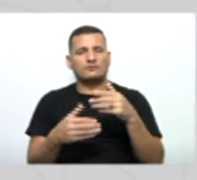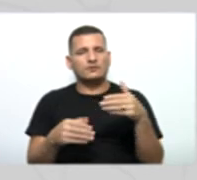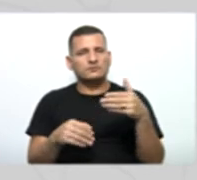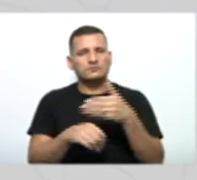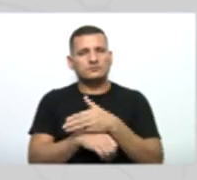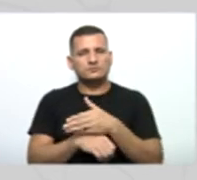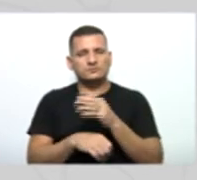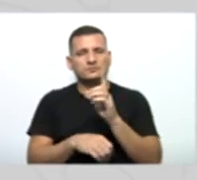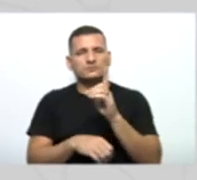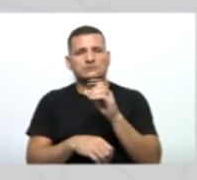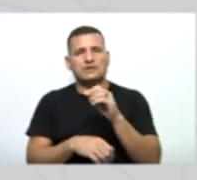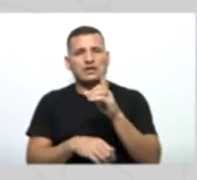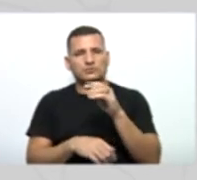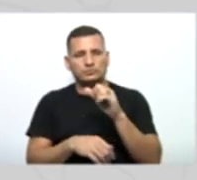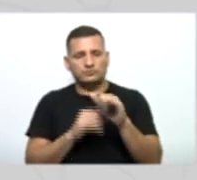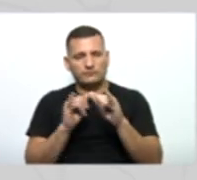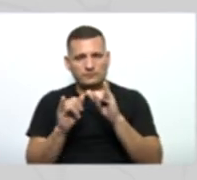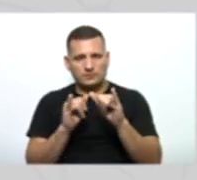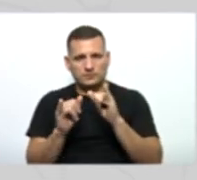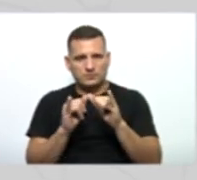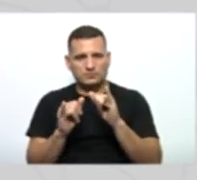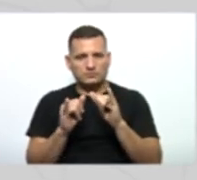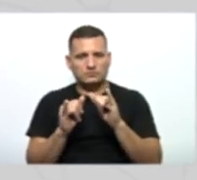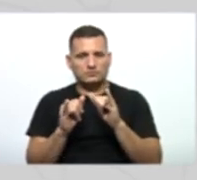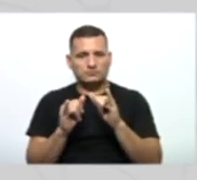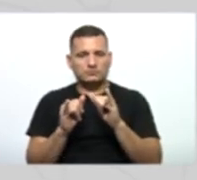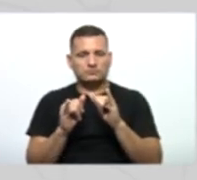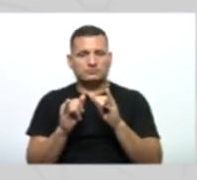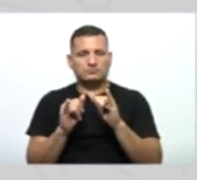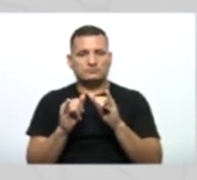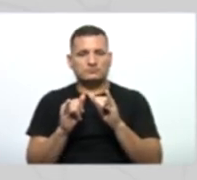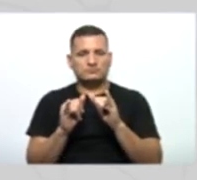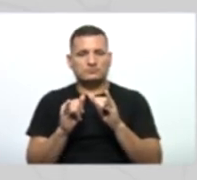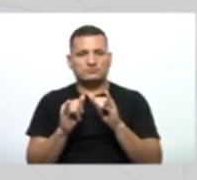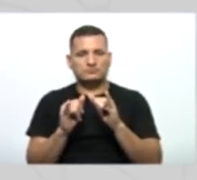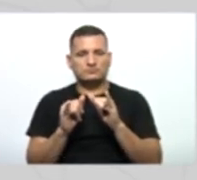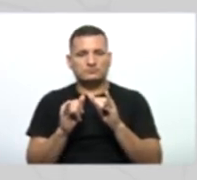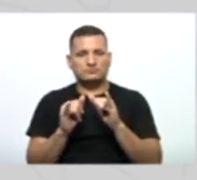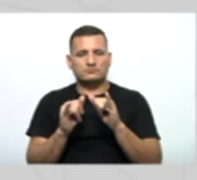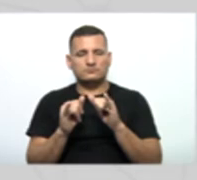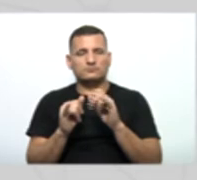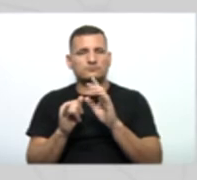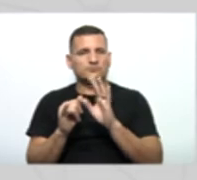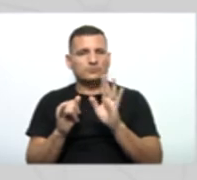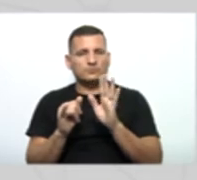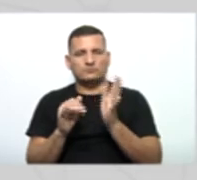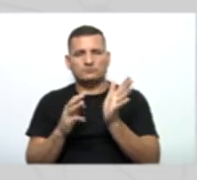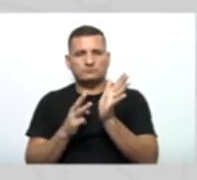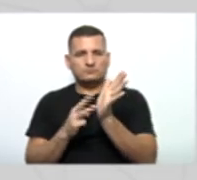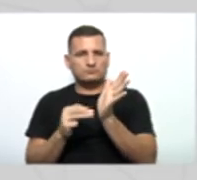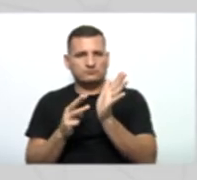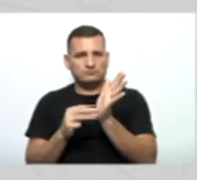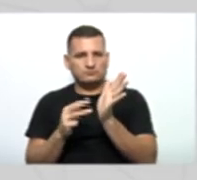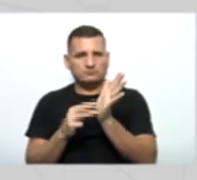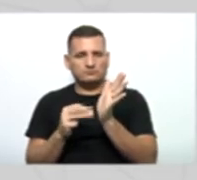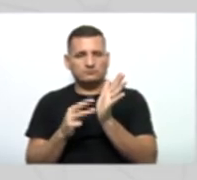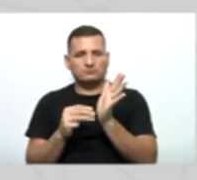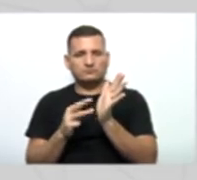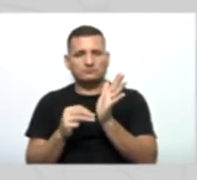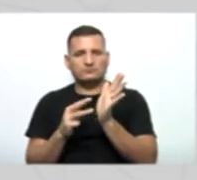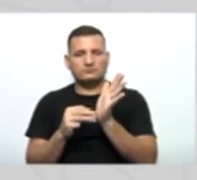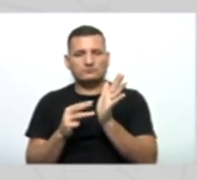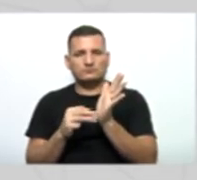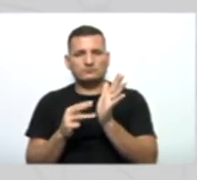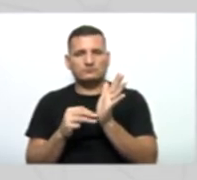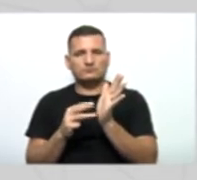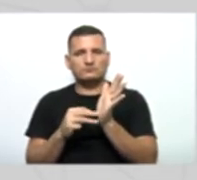dados do objeto criado somente, olha o somente destacado aí, através dos métodos de classe desse